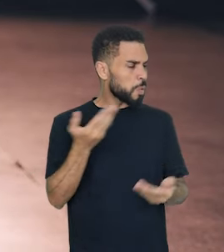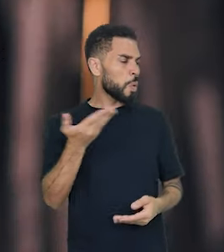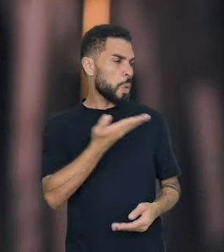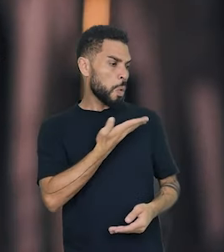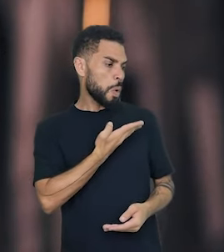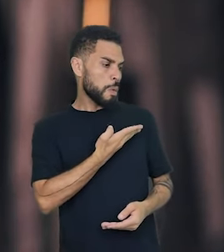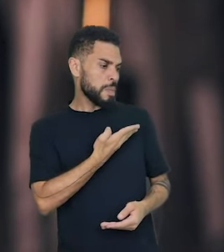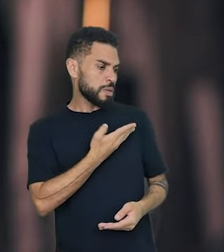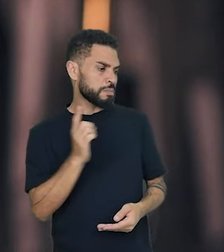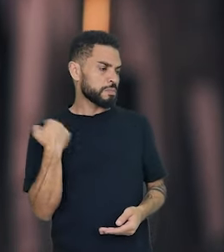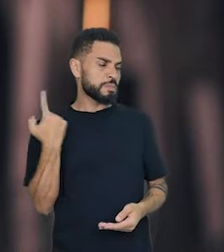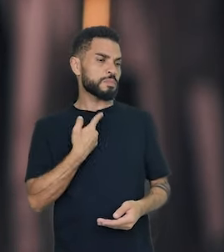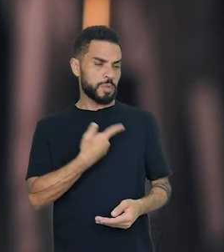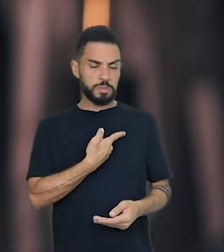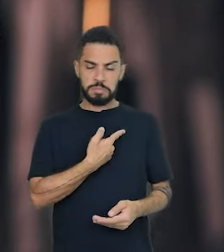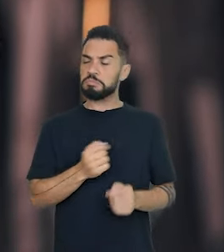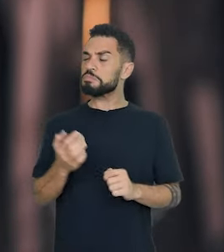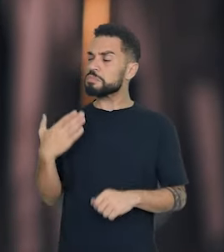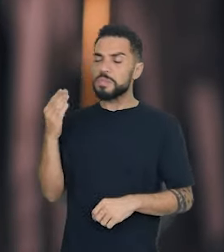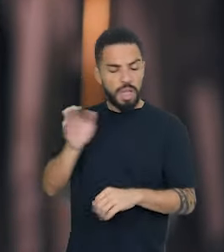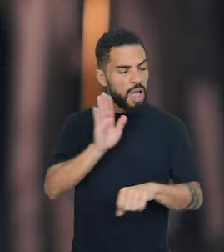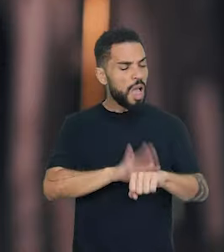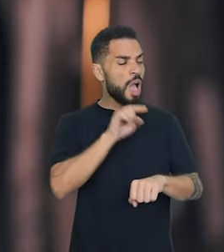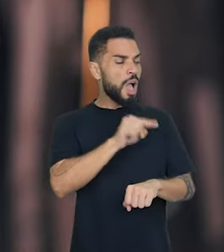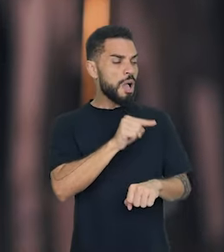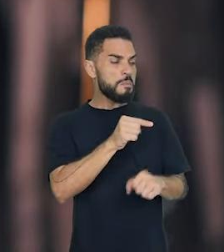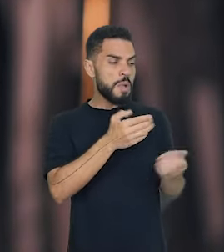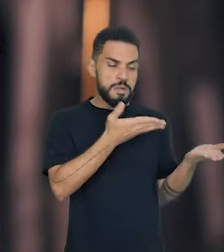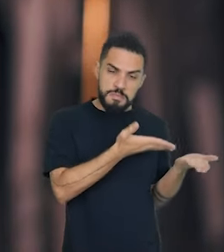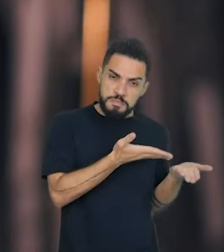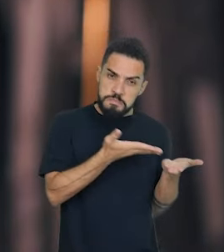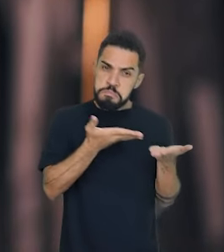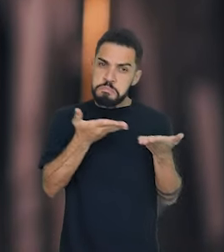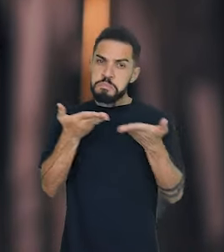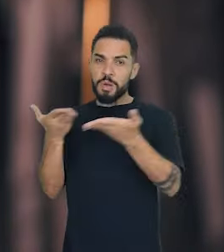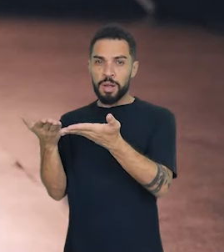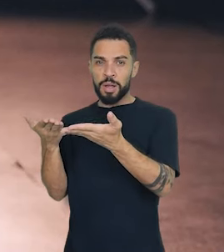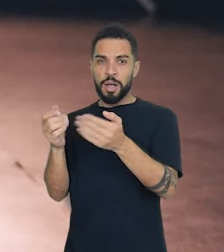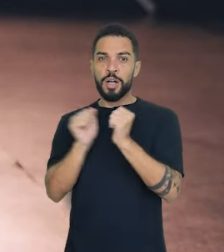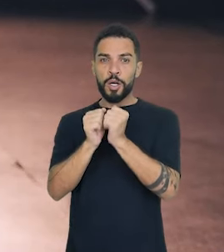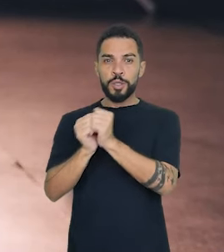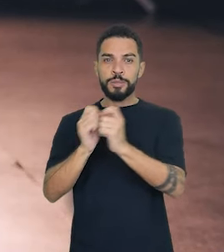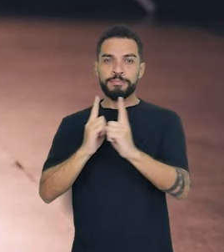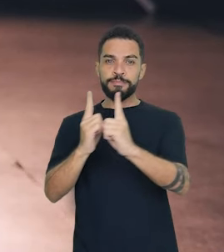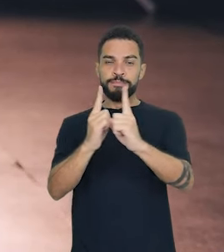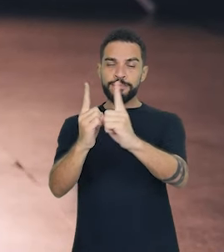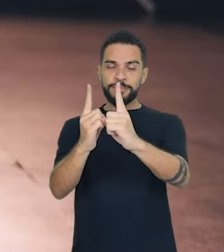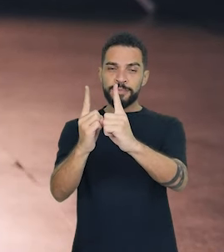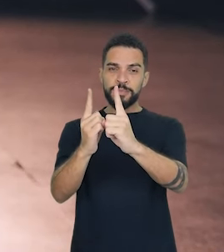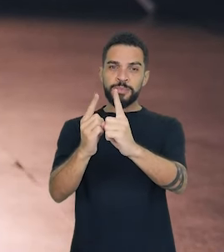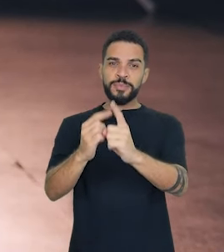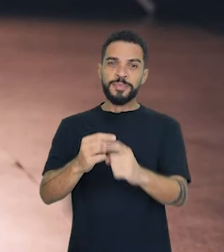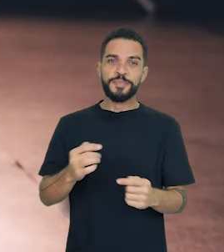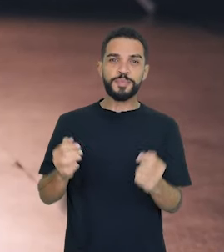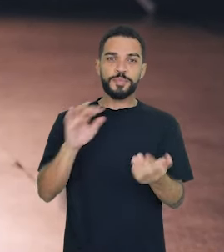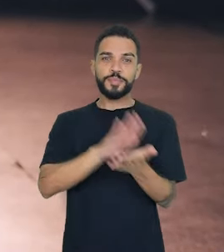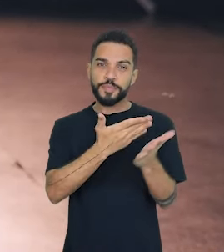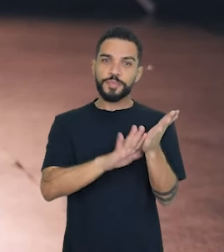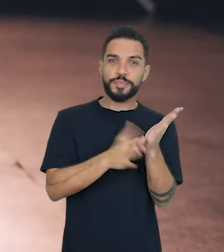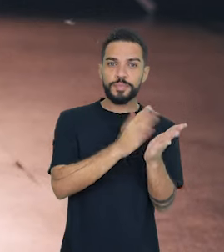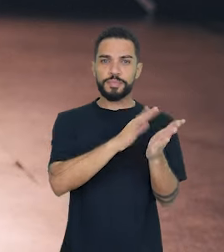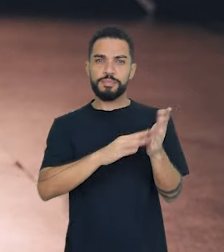que já faleceu, Casella, e o Casella levou o Valdemar para participar do concurso de Messala na